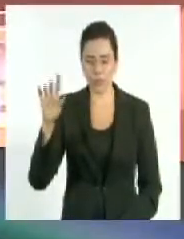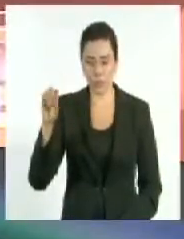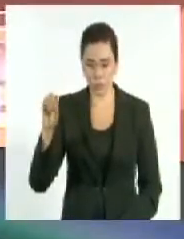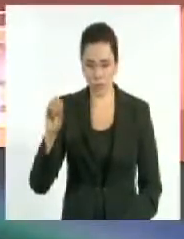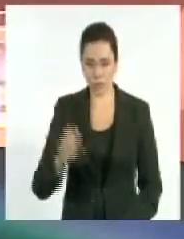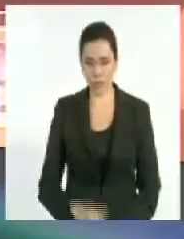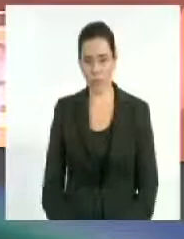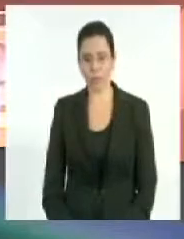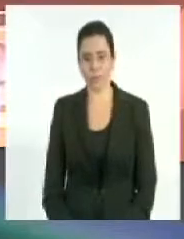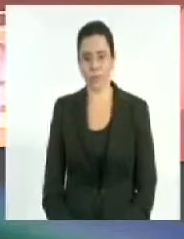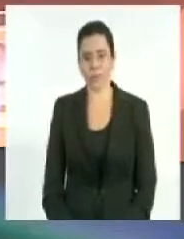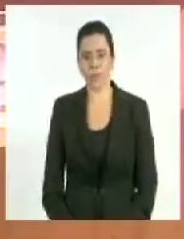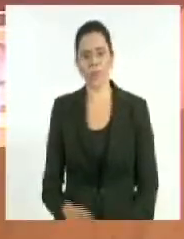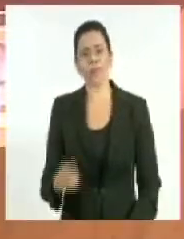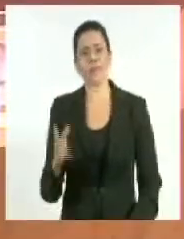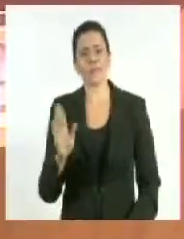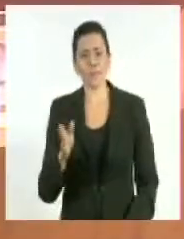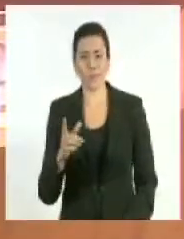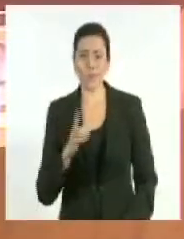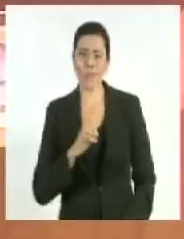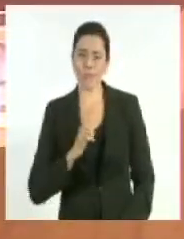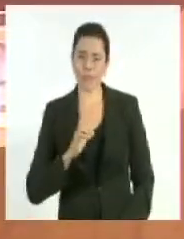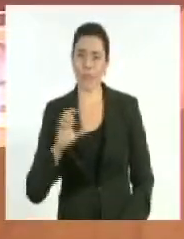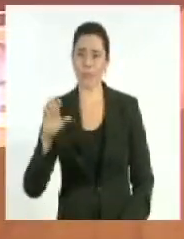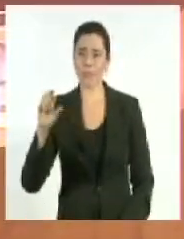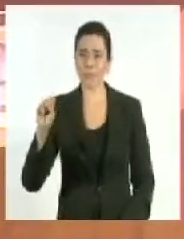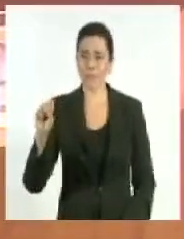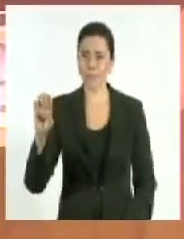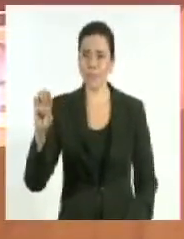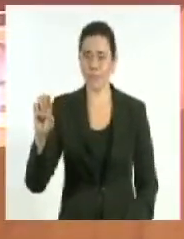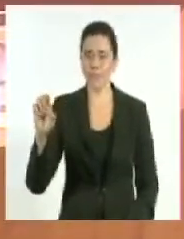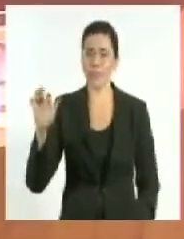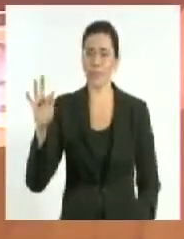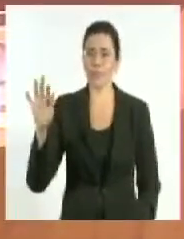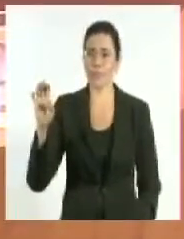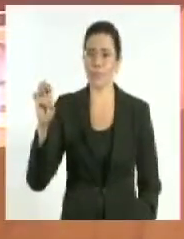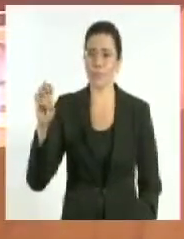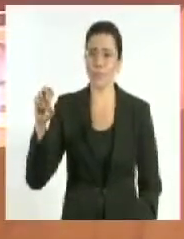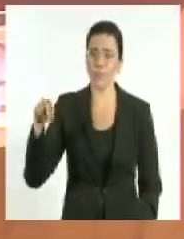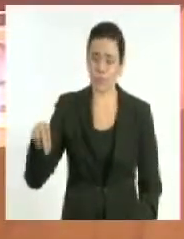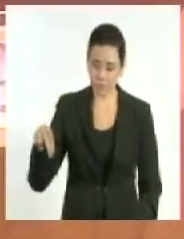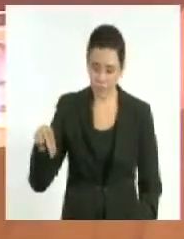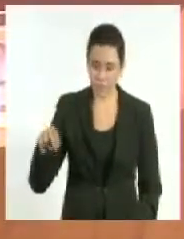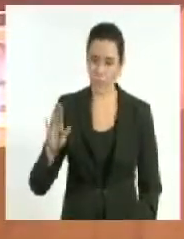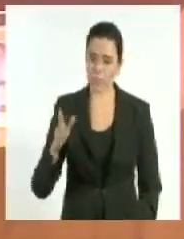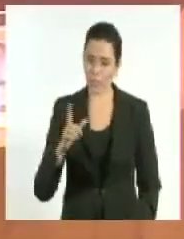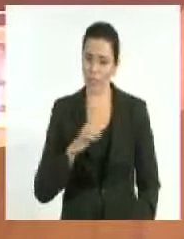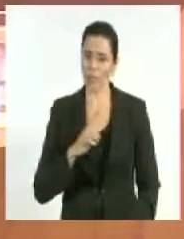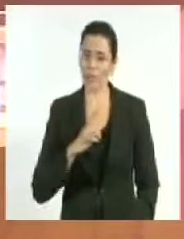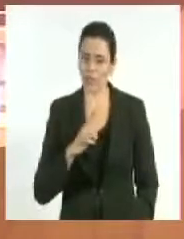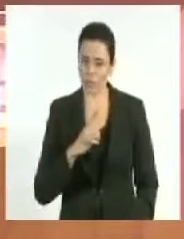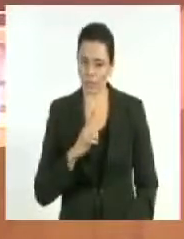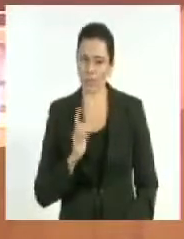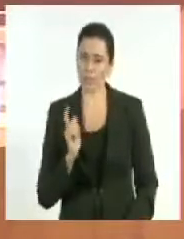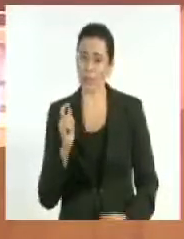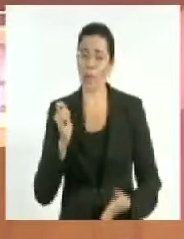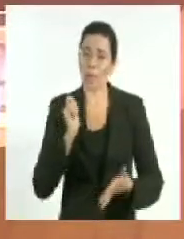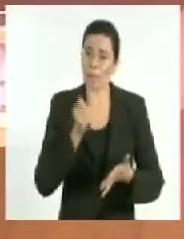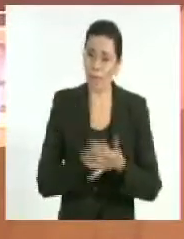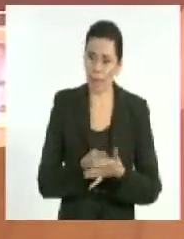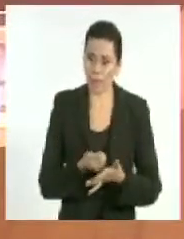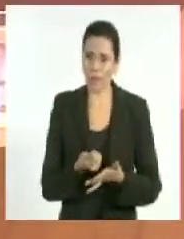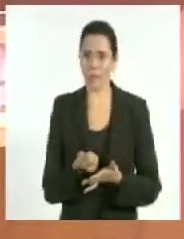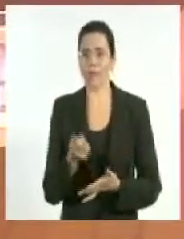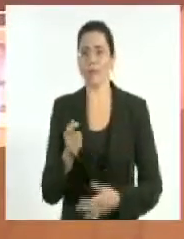um tributo que é a CEFEM, que é a compensação financeira sobre os minérios, que é um